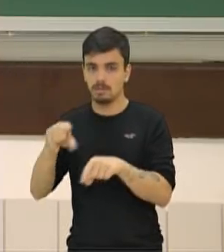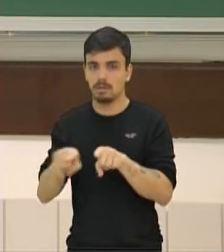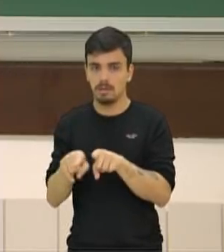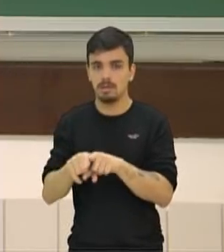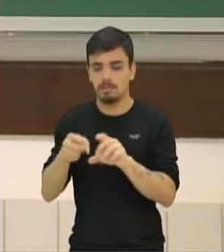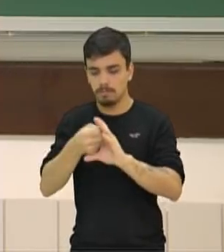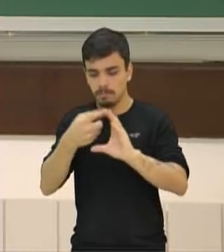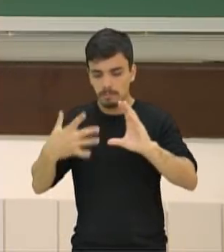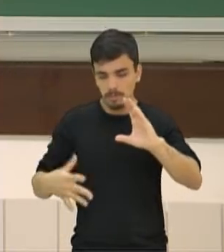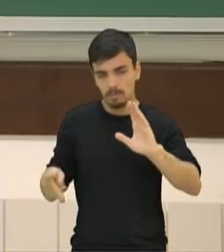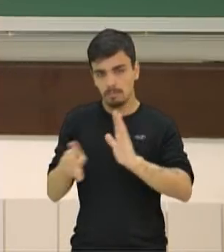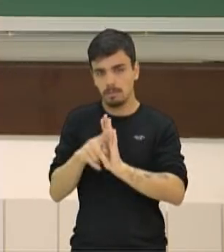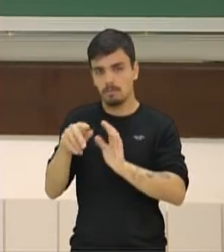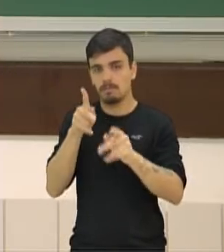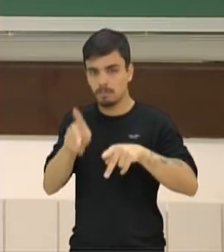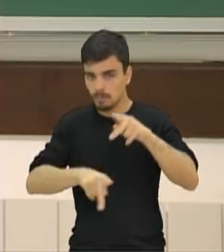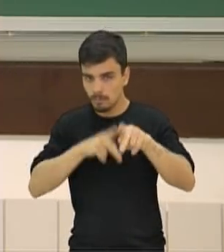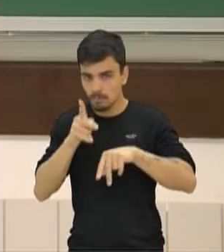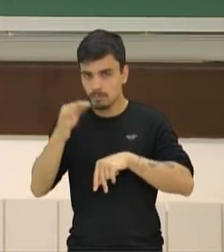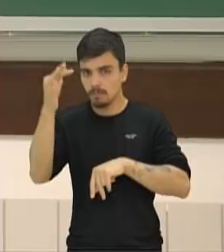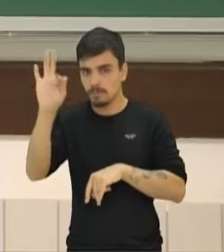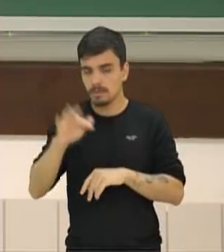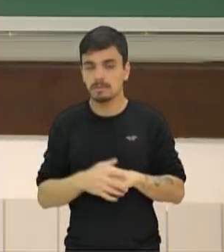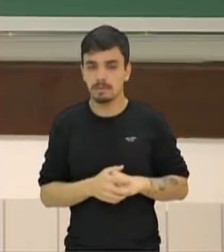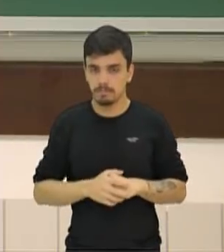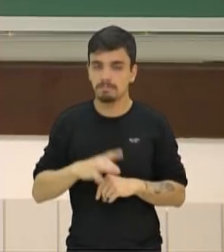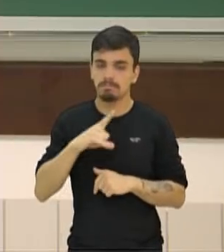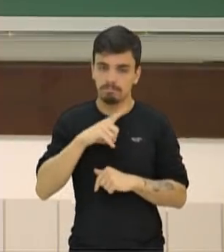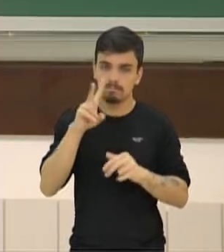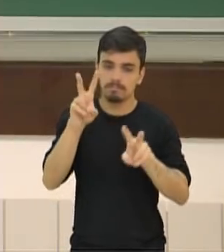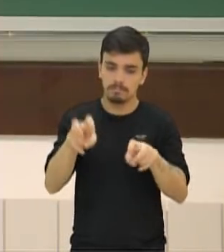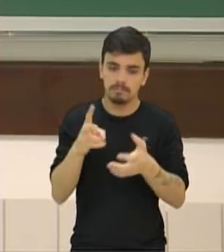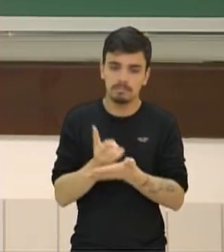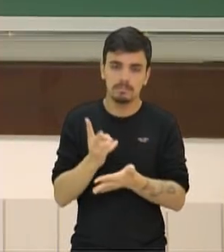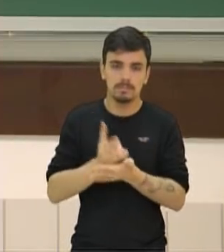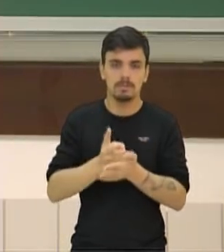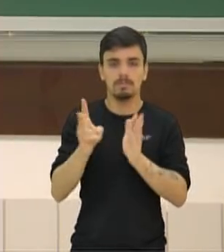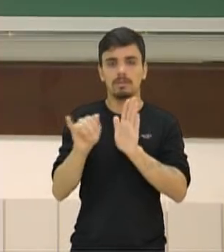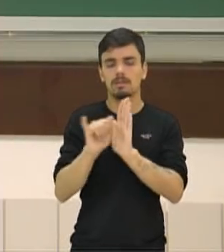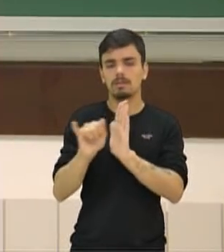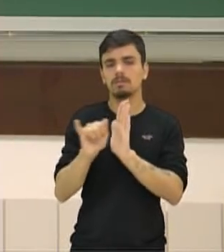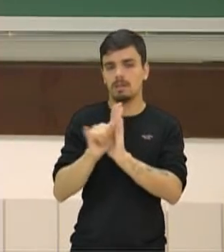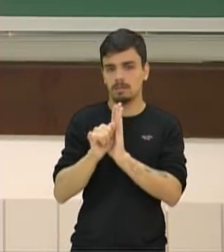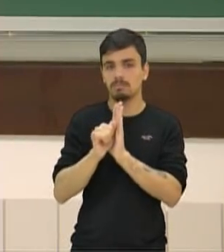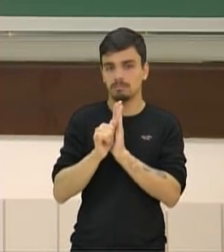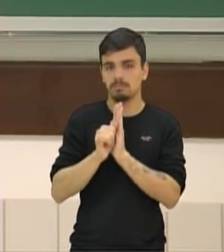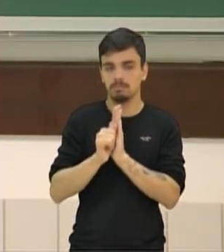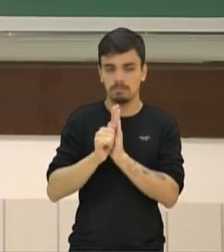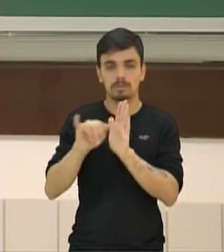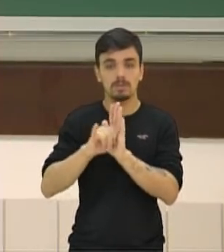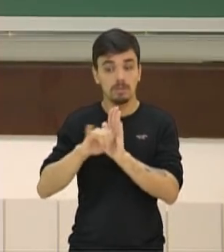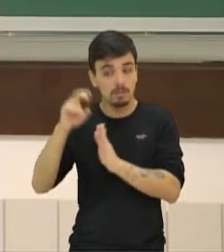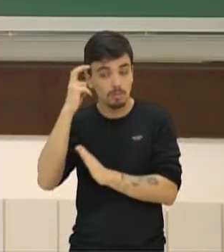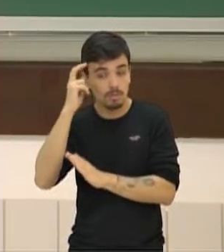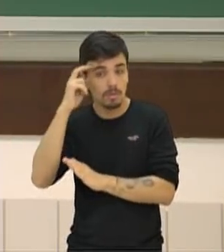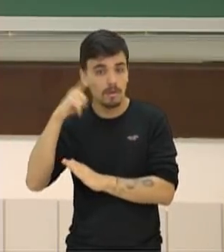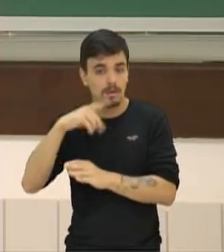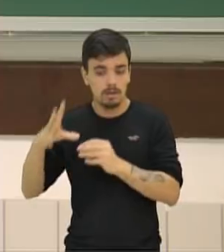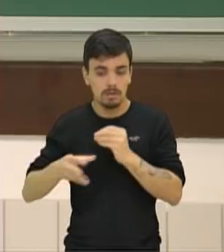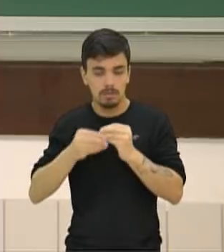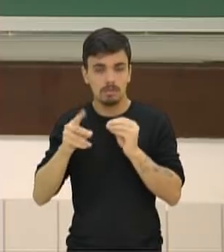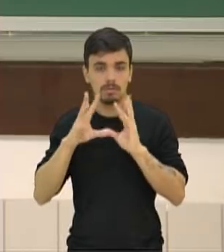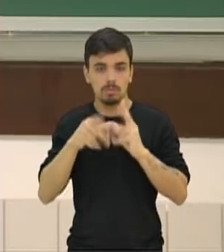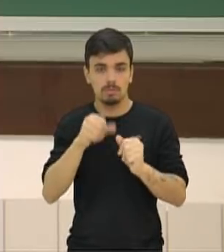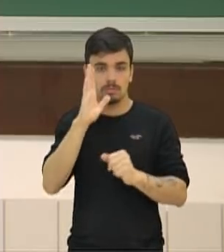dos povos, né, do povo francês. Então, sempre vai trazer a identidade, né? E a identidade cultural é composta por tudo que nós aprendemos,